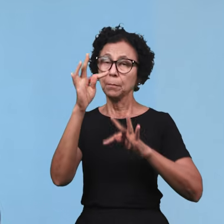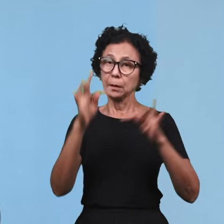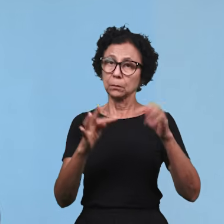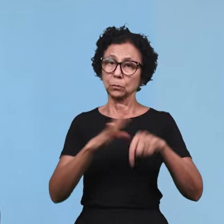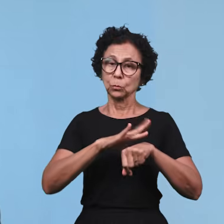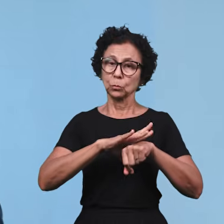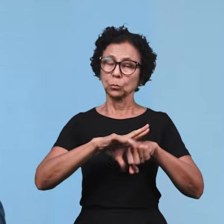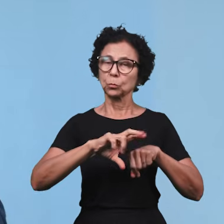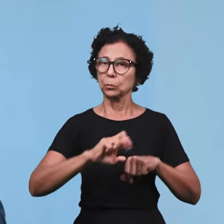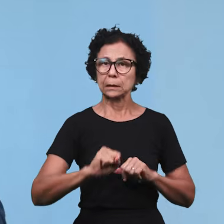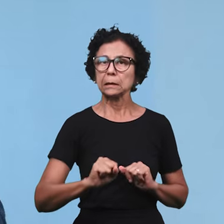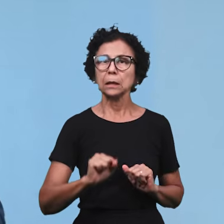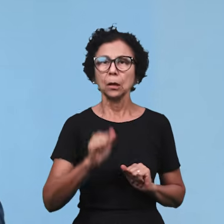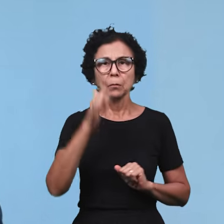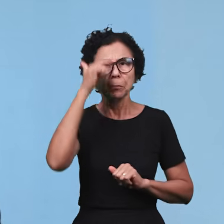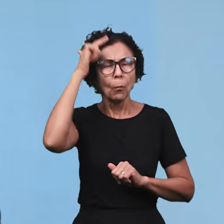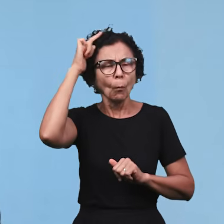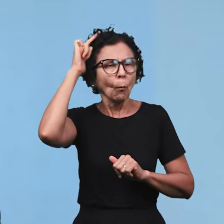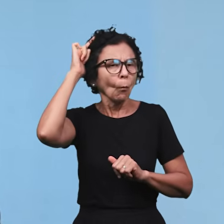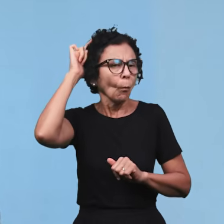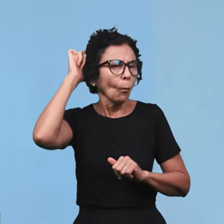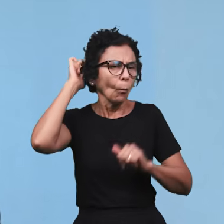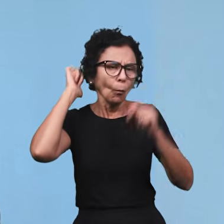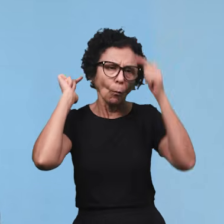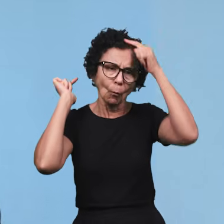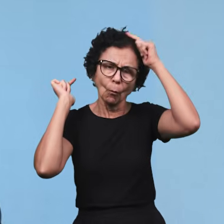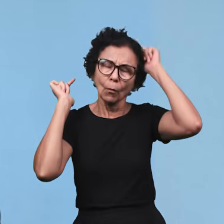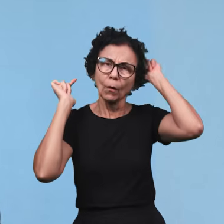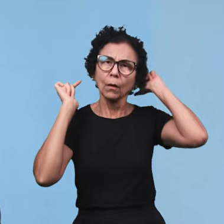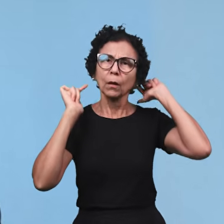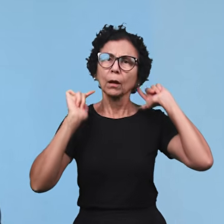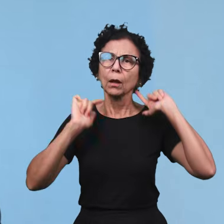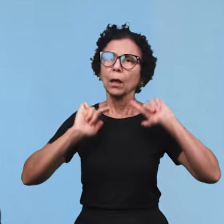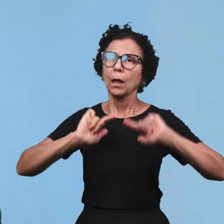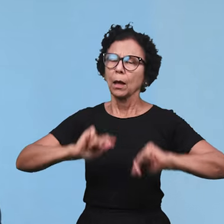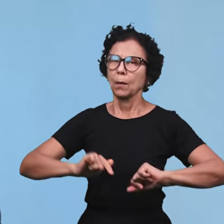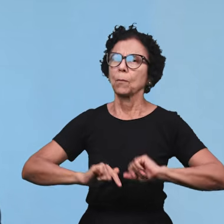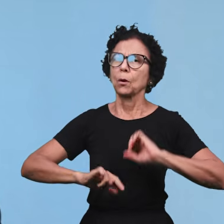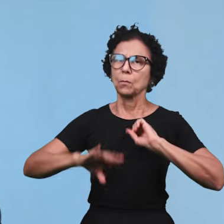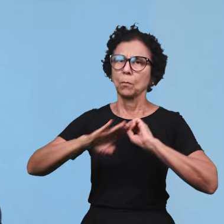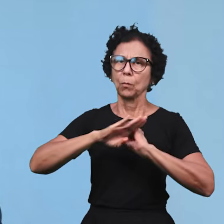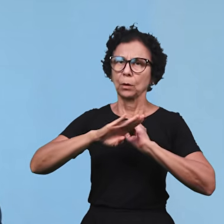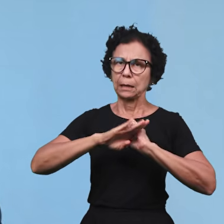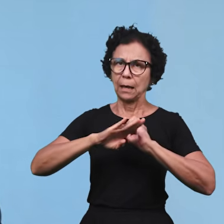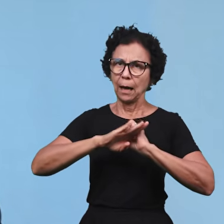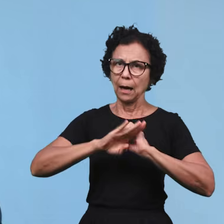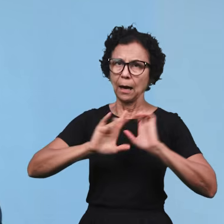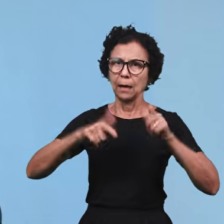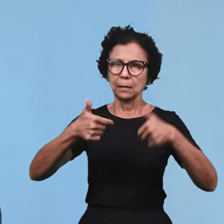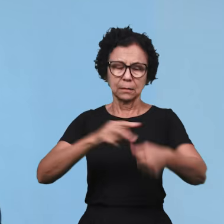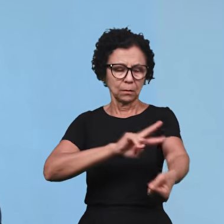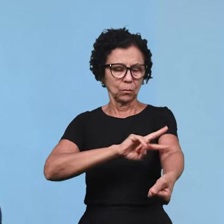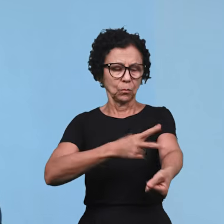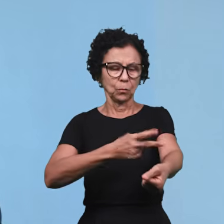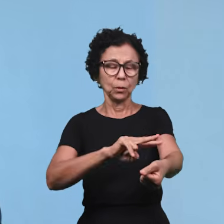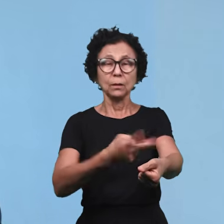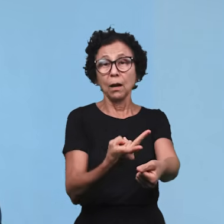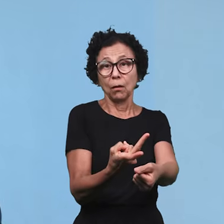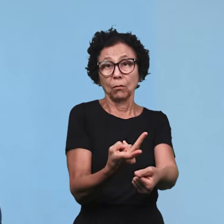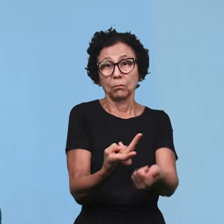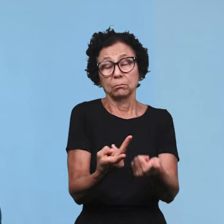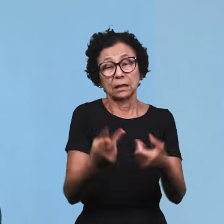alterar os nossos fatores genéticos, mas a gente pode bloquear os fatores hormonais, entende? Uhum. Então,